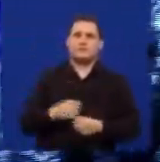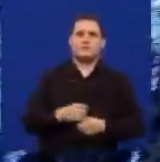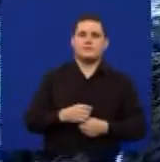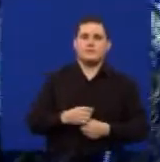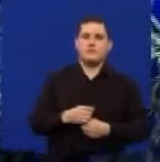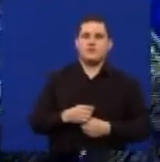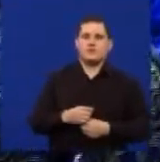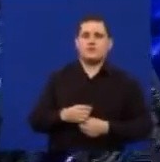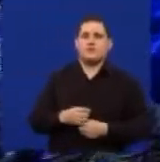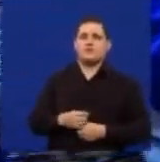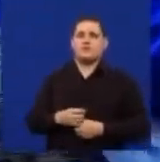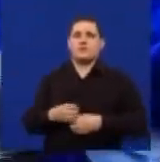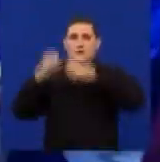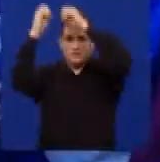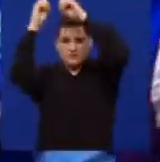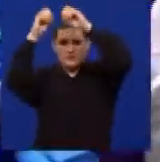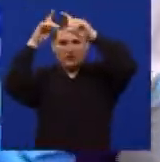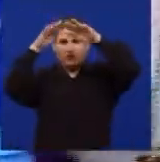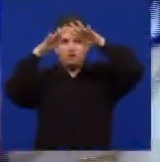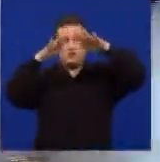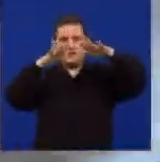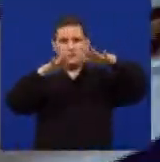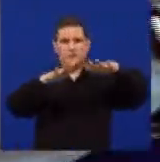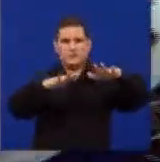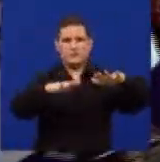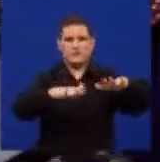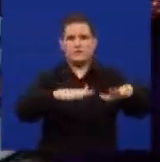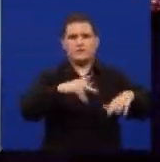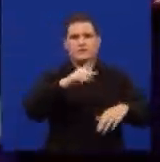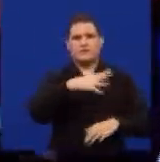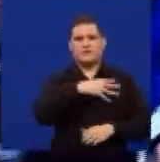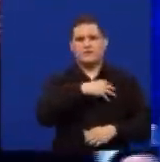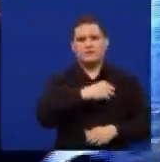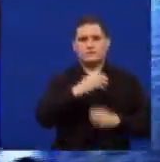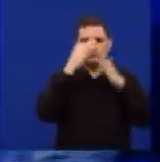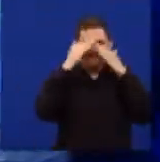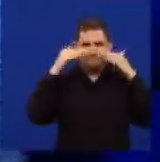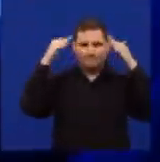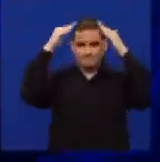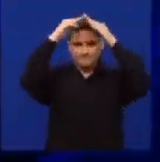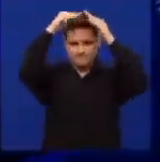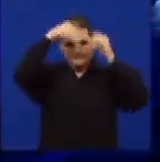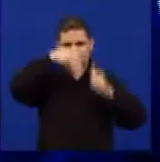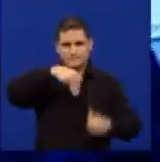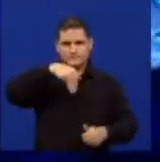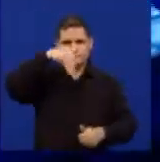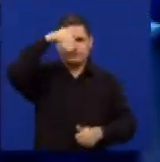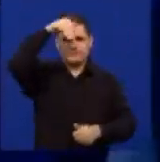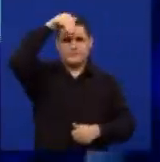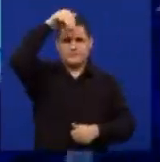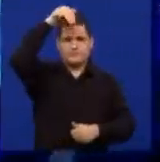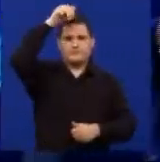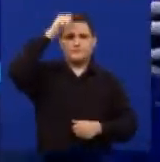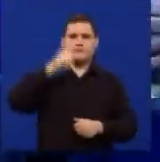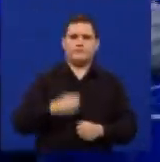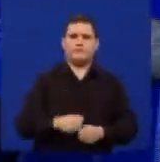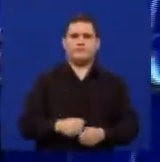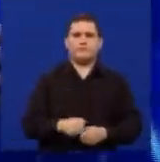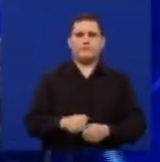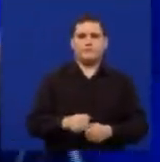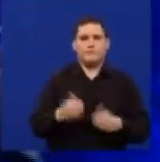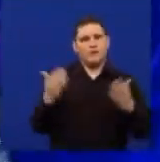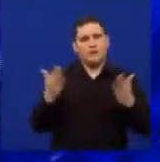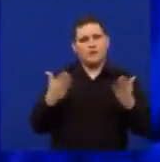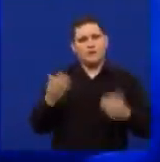envolva com seu brilho. Já passou o que era